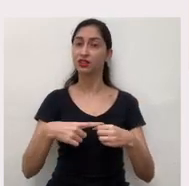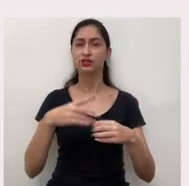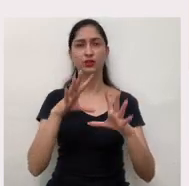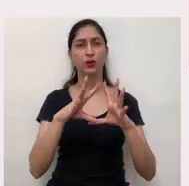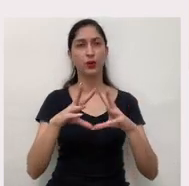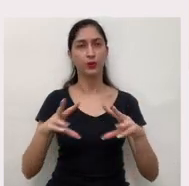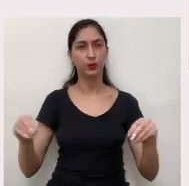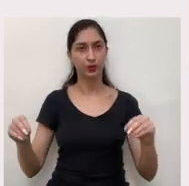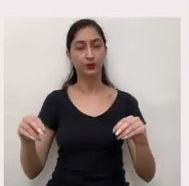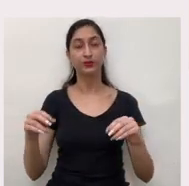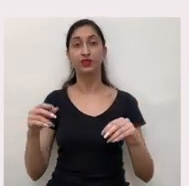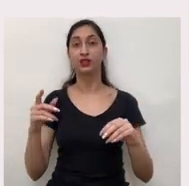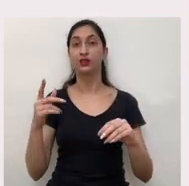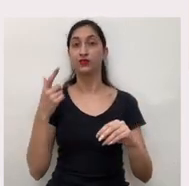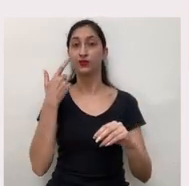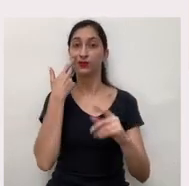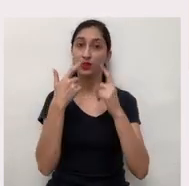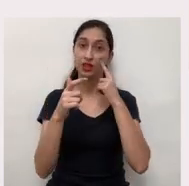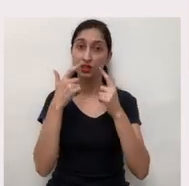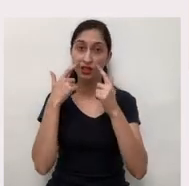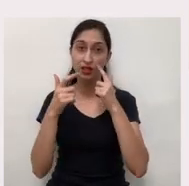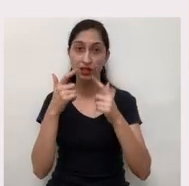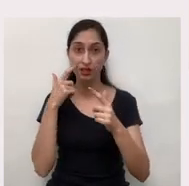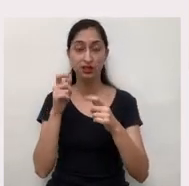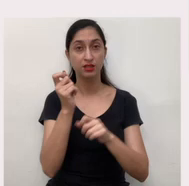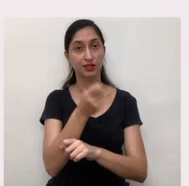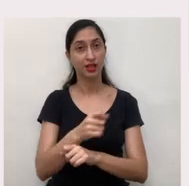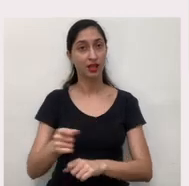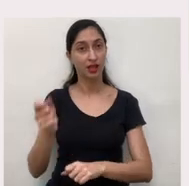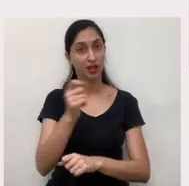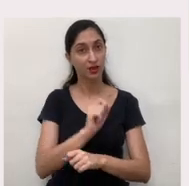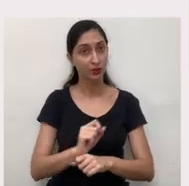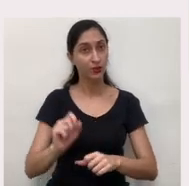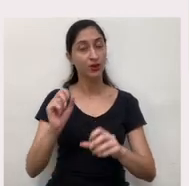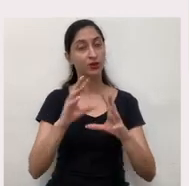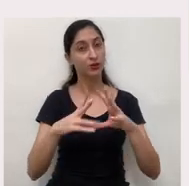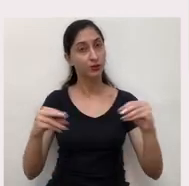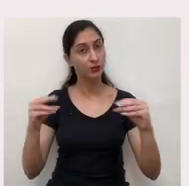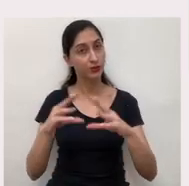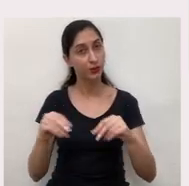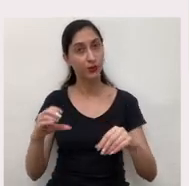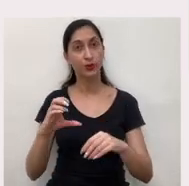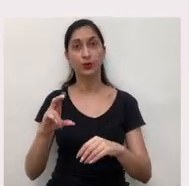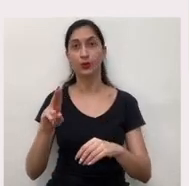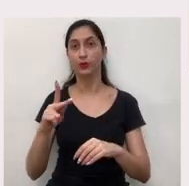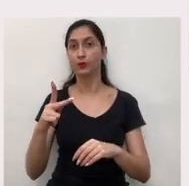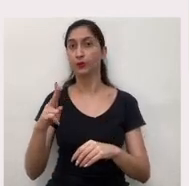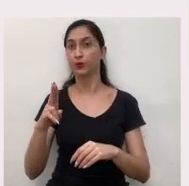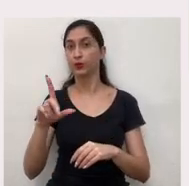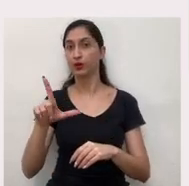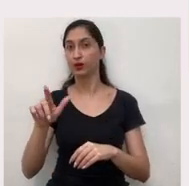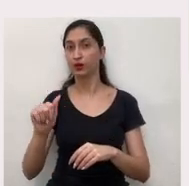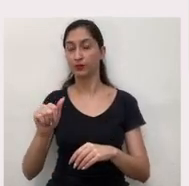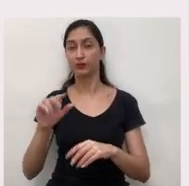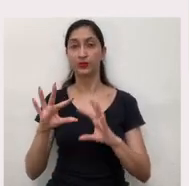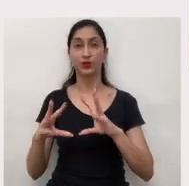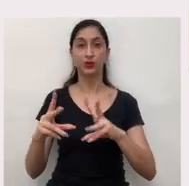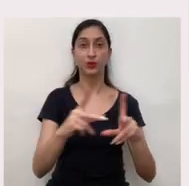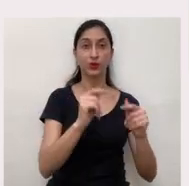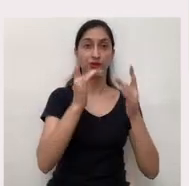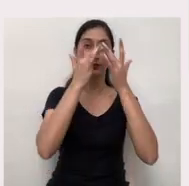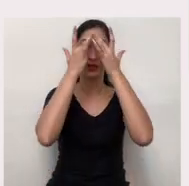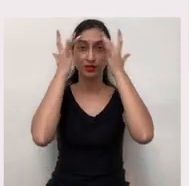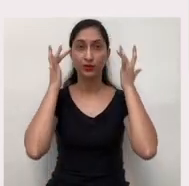desbota. Apagam-se os florões, as estátuas sobre as mísulas, as cúpulas. Como todos os habitantes